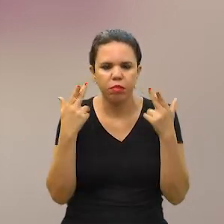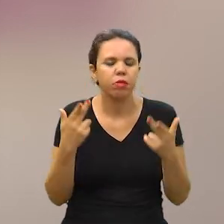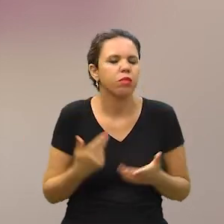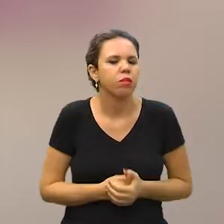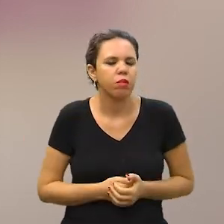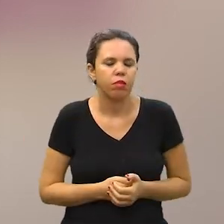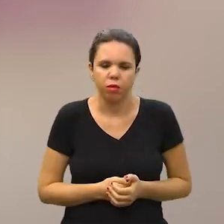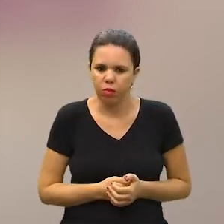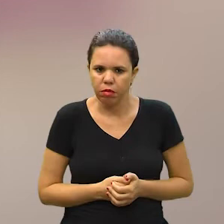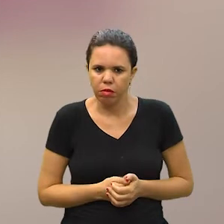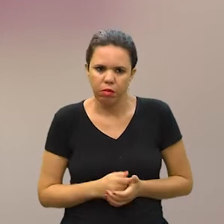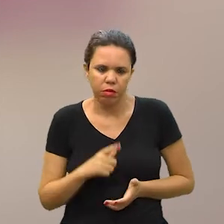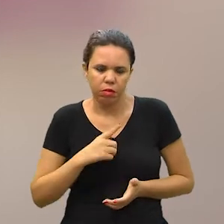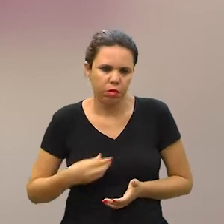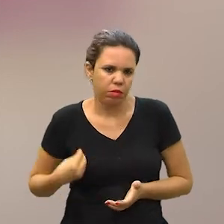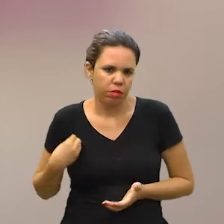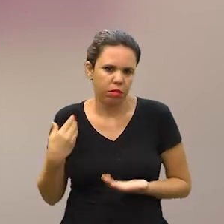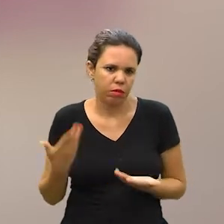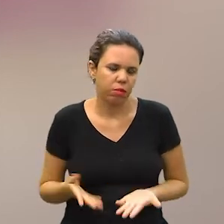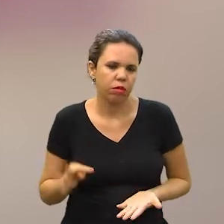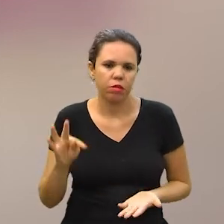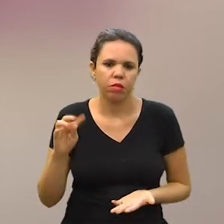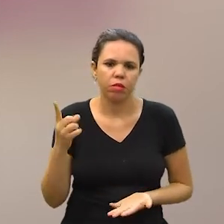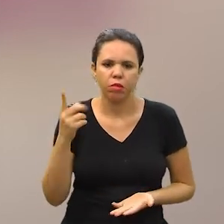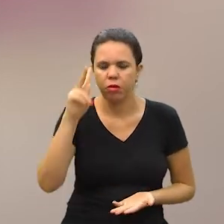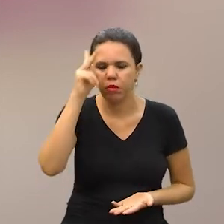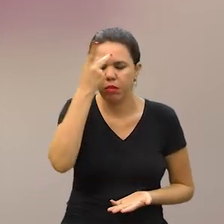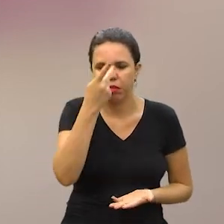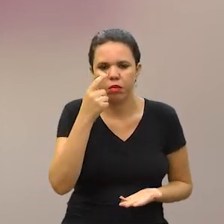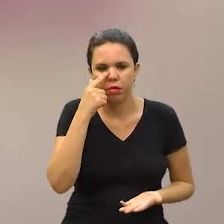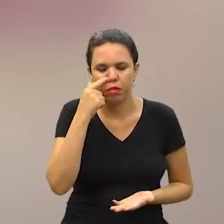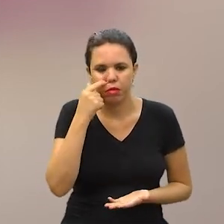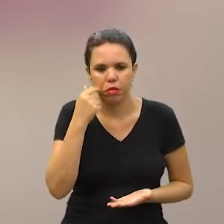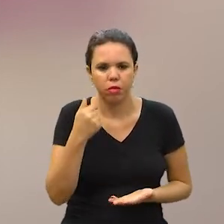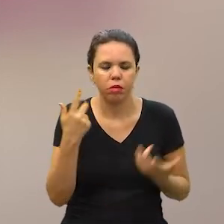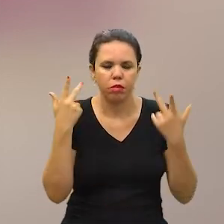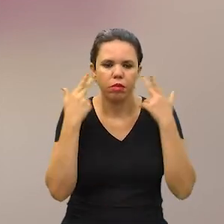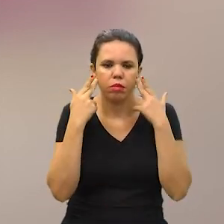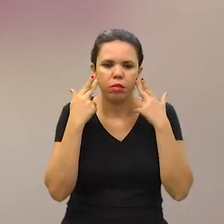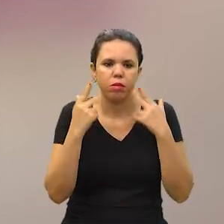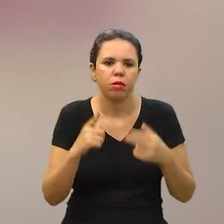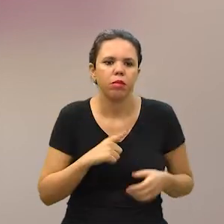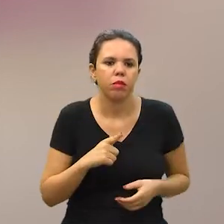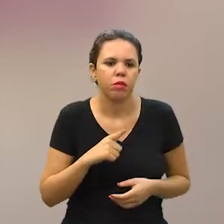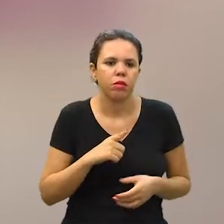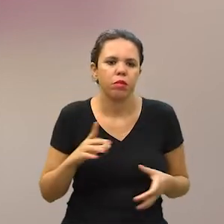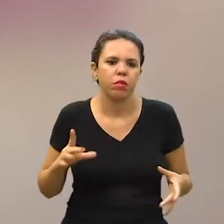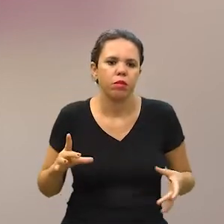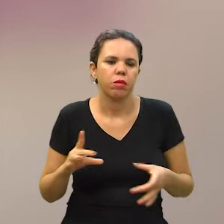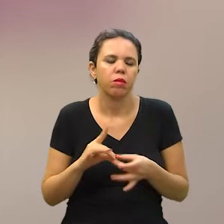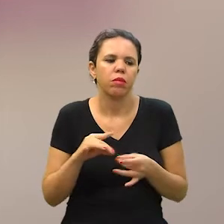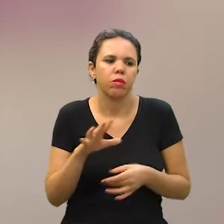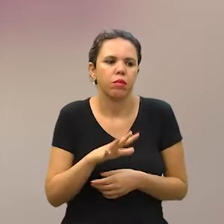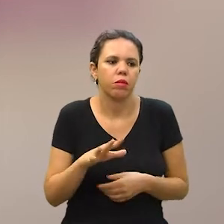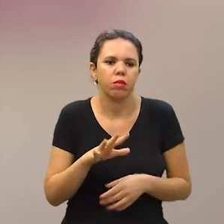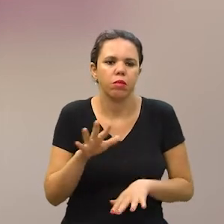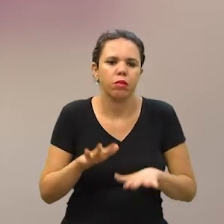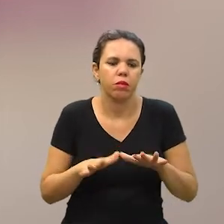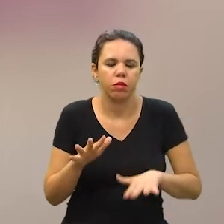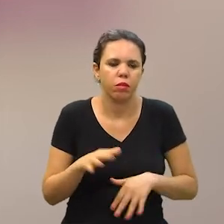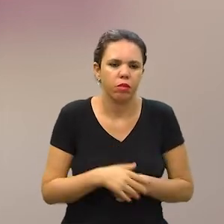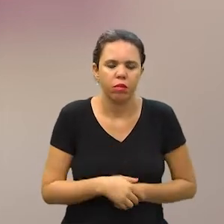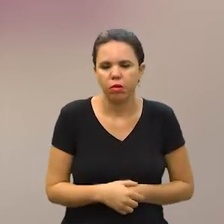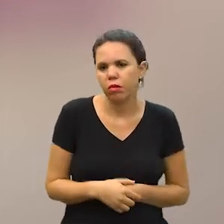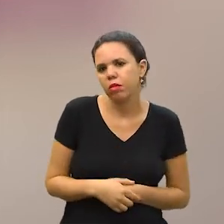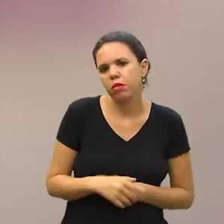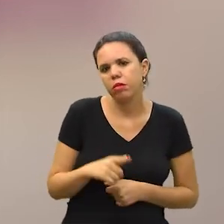transtornos disruptivos em que está o TDAH, né? Então, é muito comum a gente ter ele associado. Muitas vezes